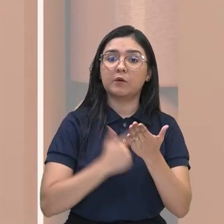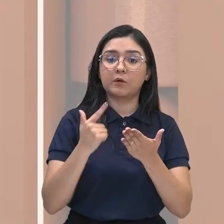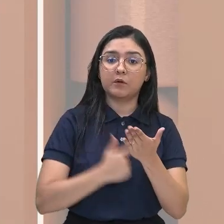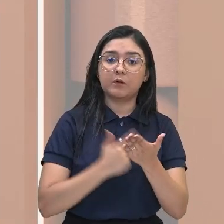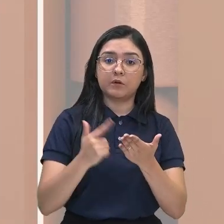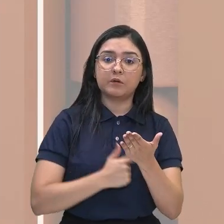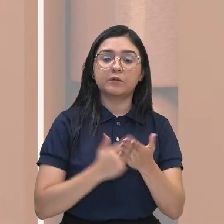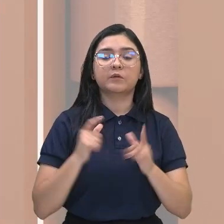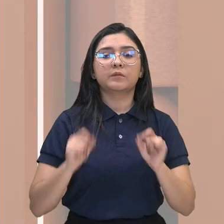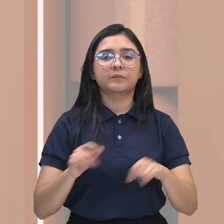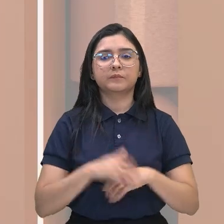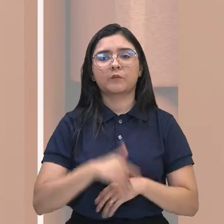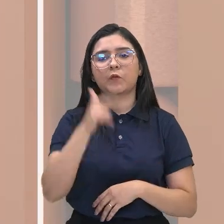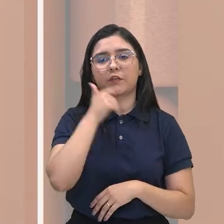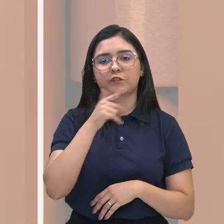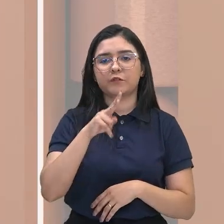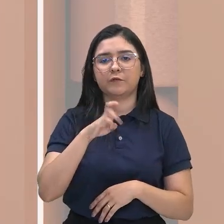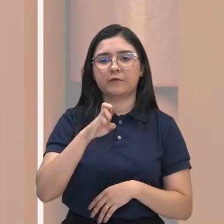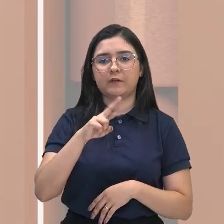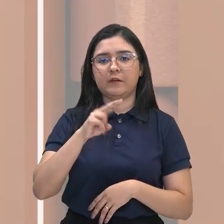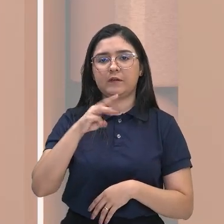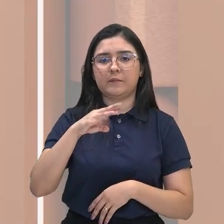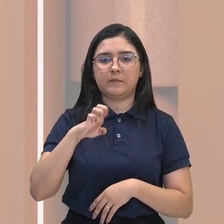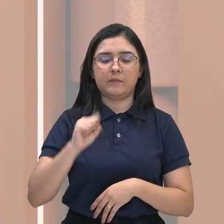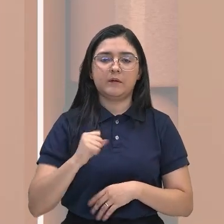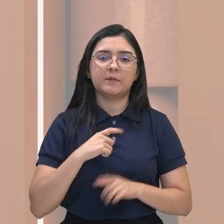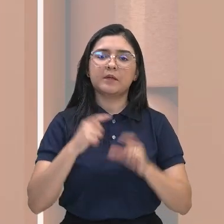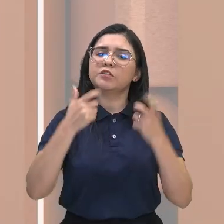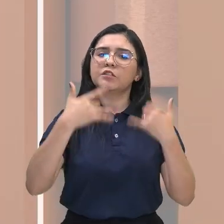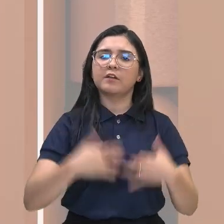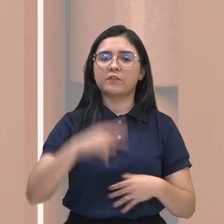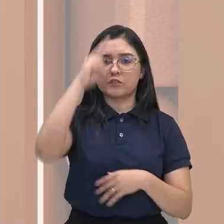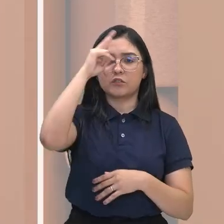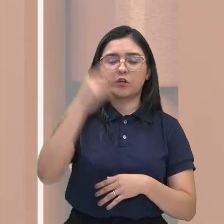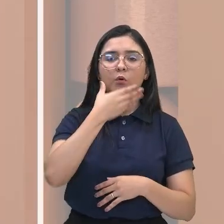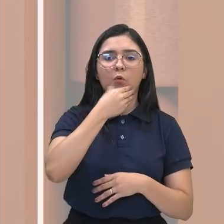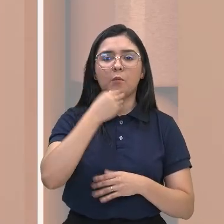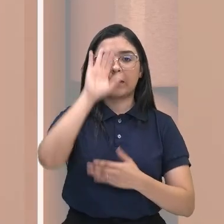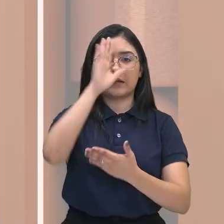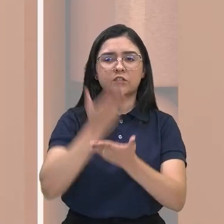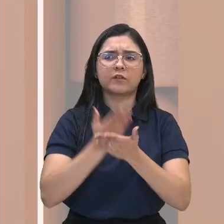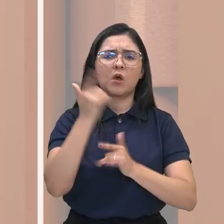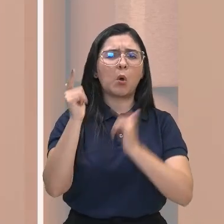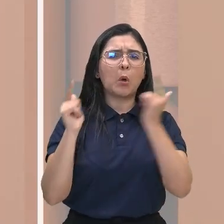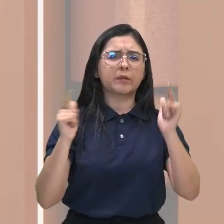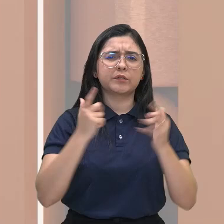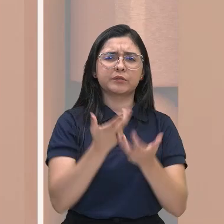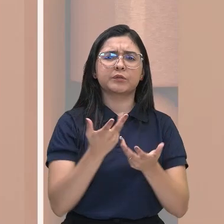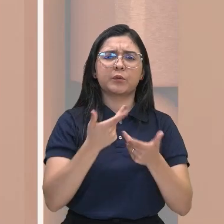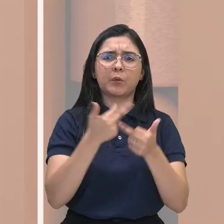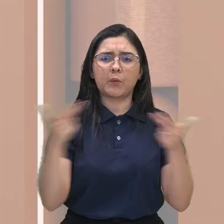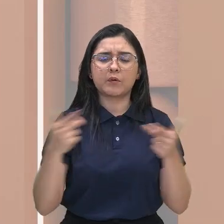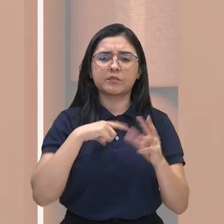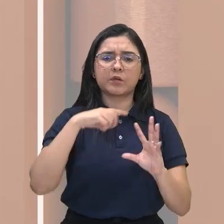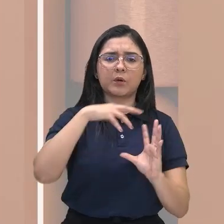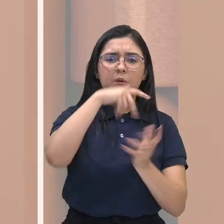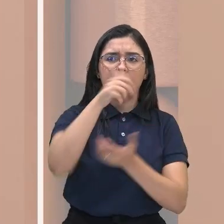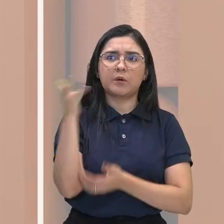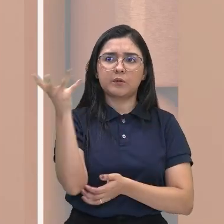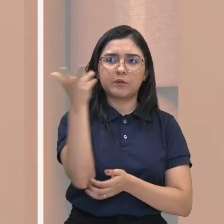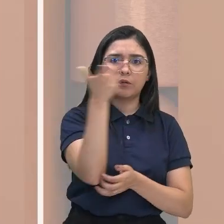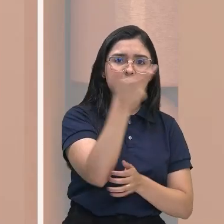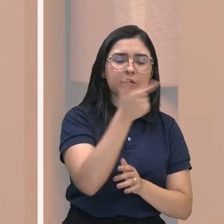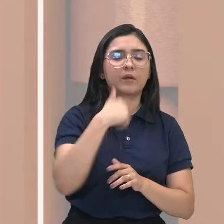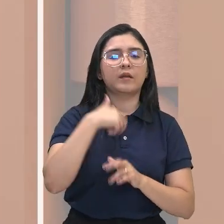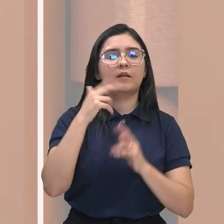e os Vermes a história de Menótio, um moleiro que acreditava, entre outras coisas, que o universo era uma espécie de queijo